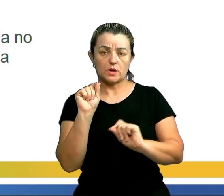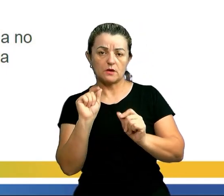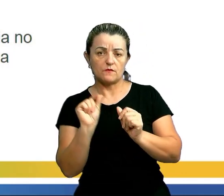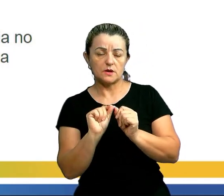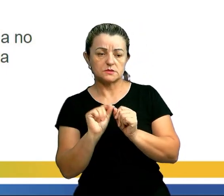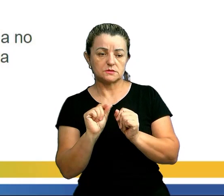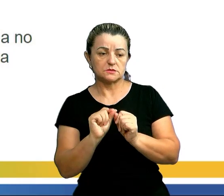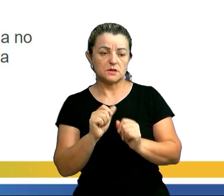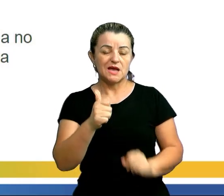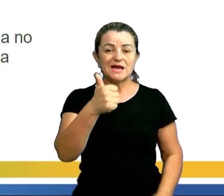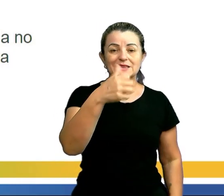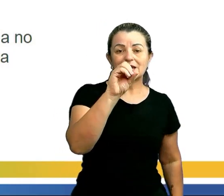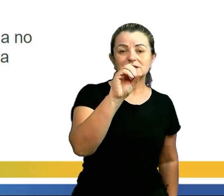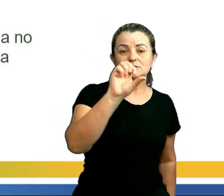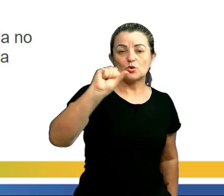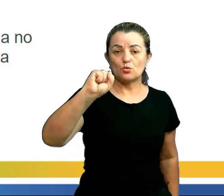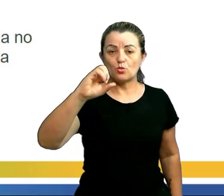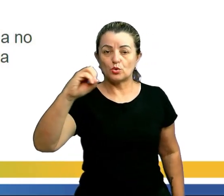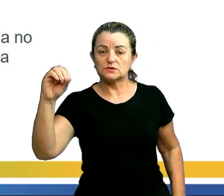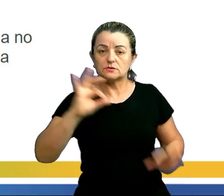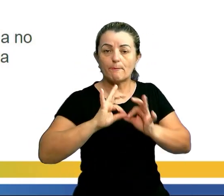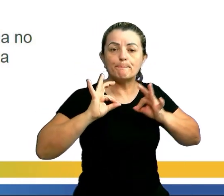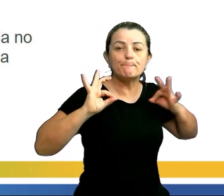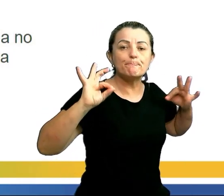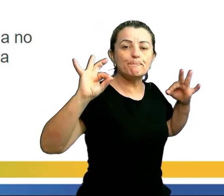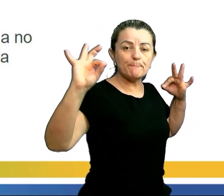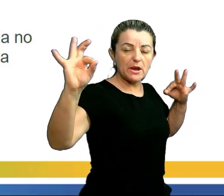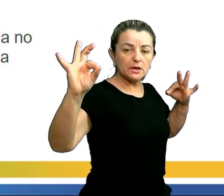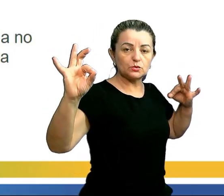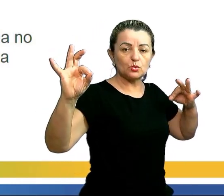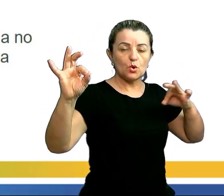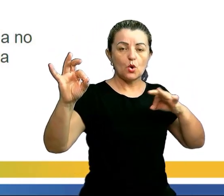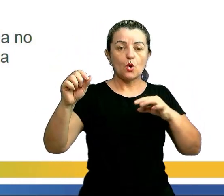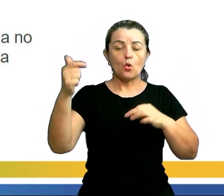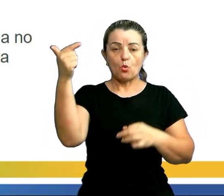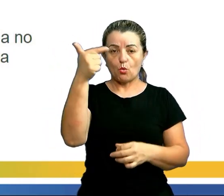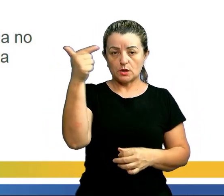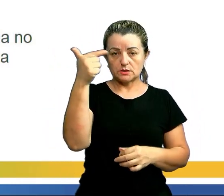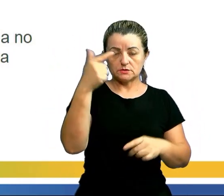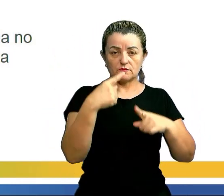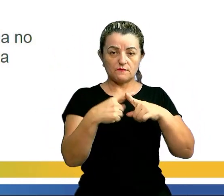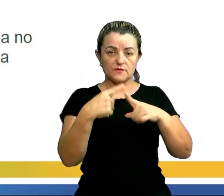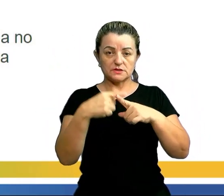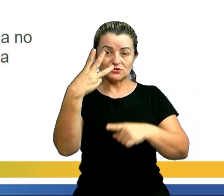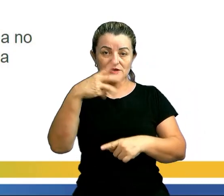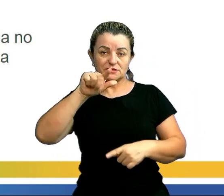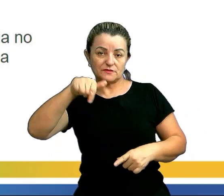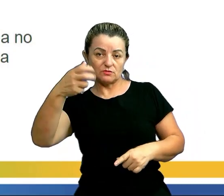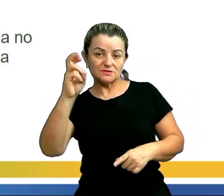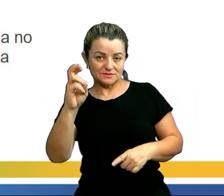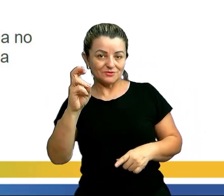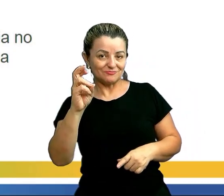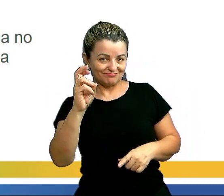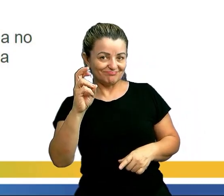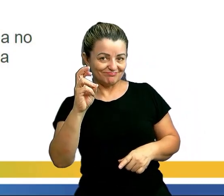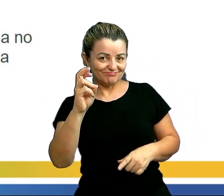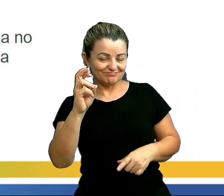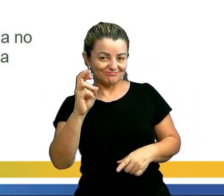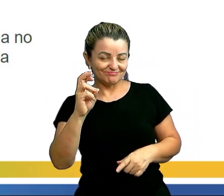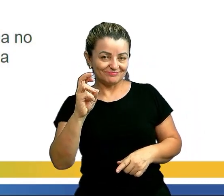faz? 10.800 metros quadrados. Cada metro quadrado vezes 3,5, pelo que a gente deduziu